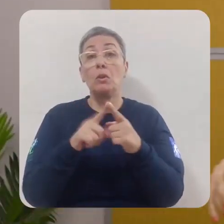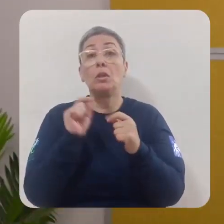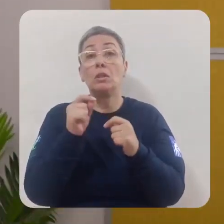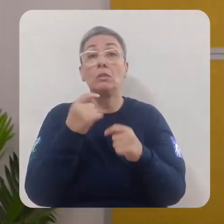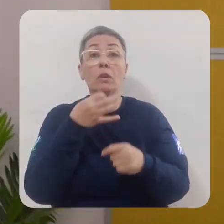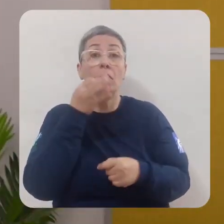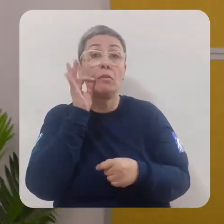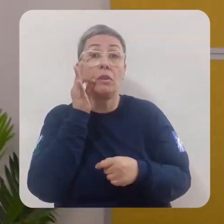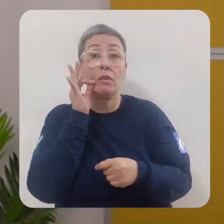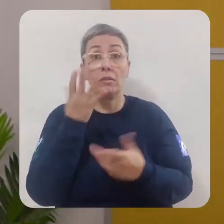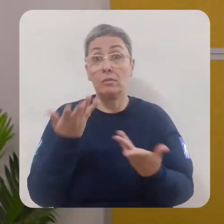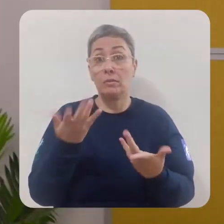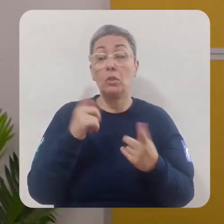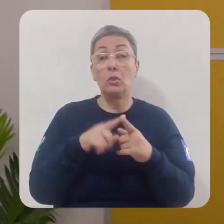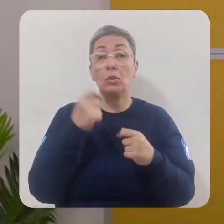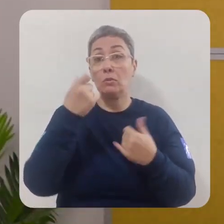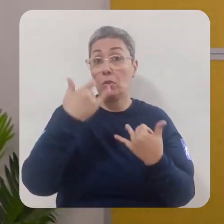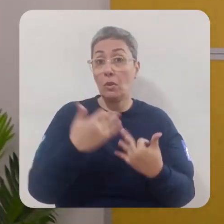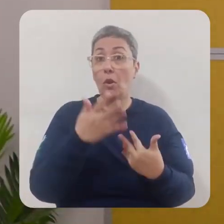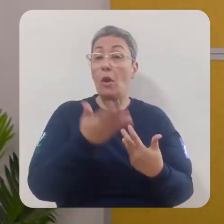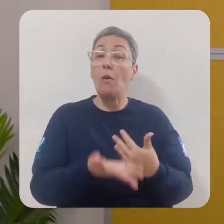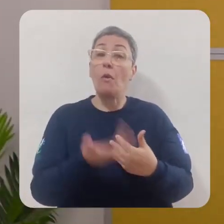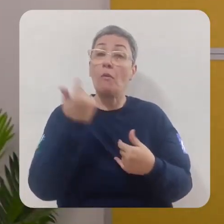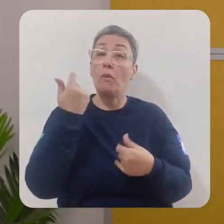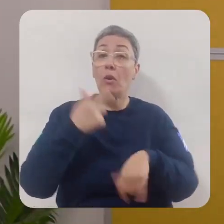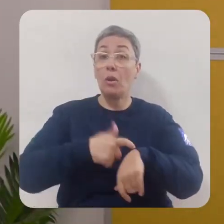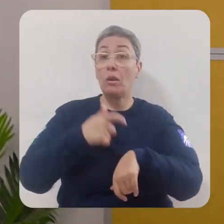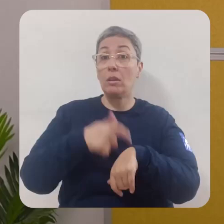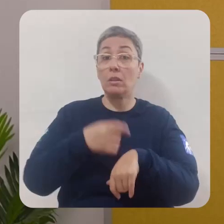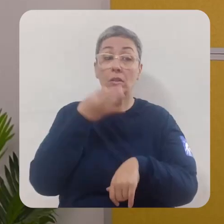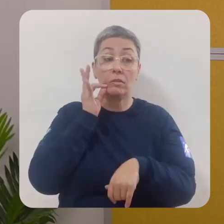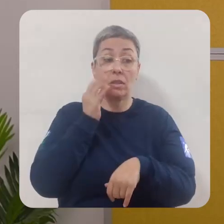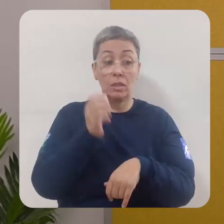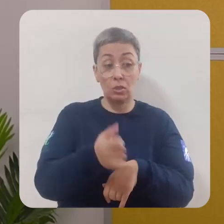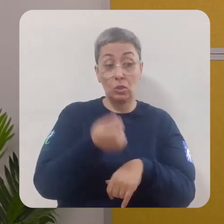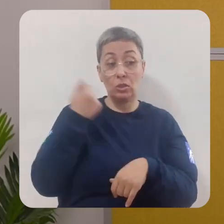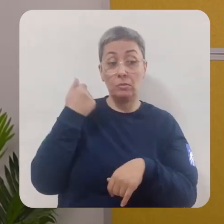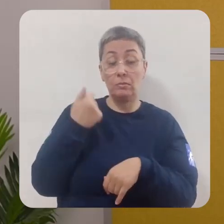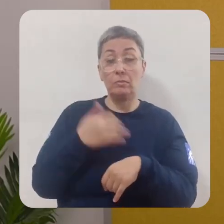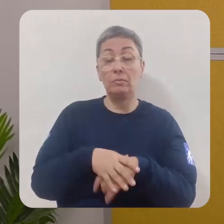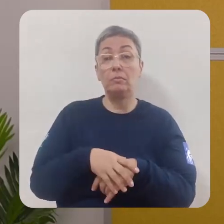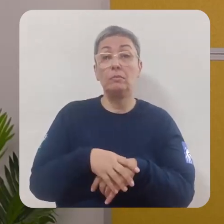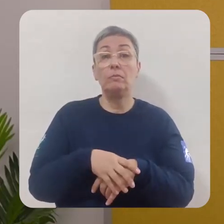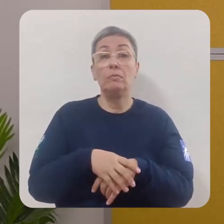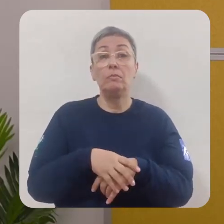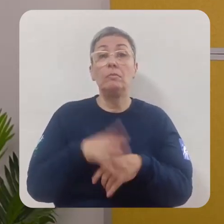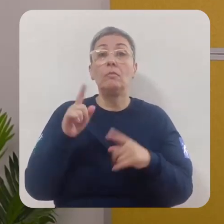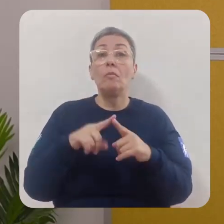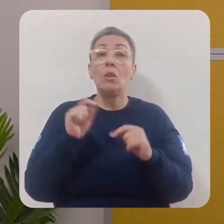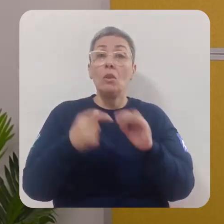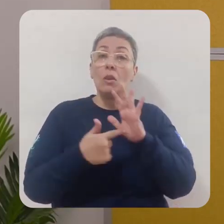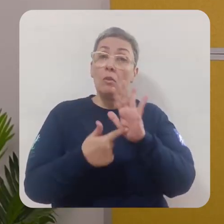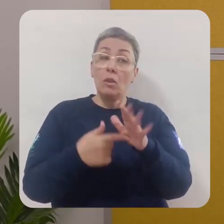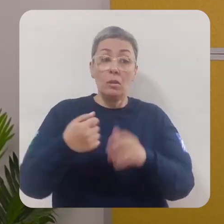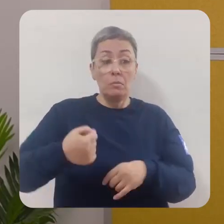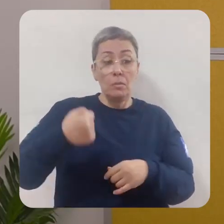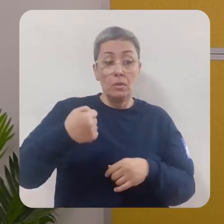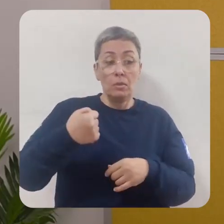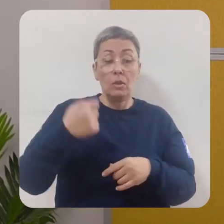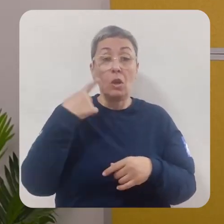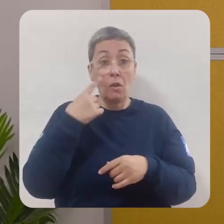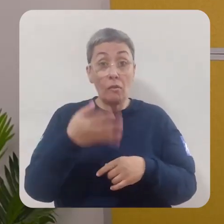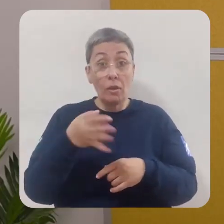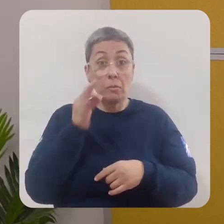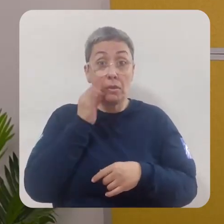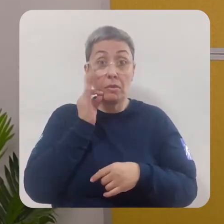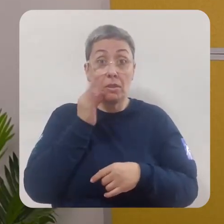e quando a gente vai tomar café, eu estou falando, olha, agora é a hora do café, retirei aqui, tá? Eu vou mostrar a